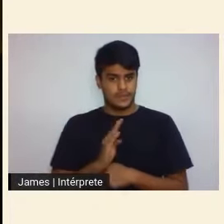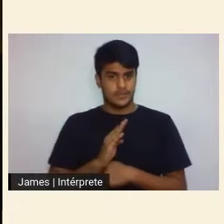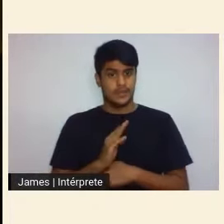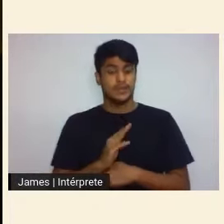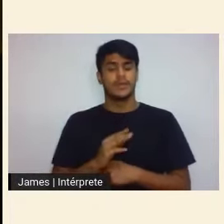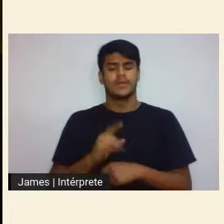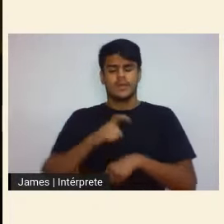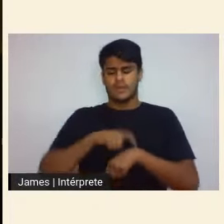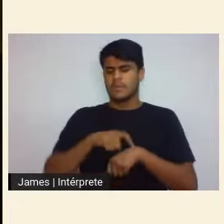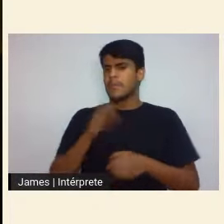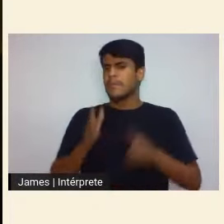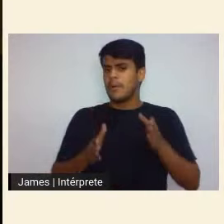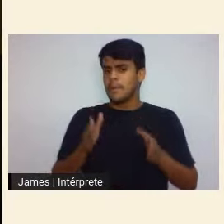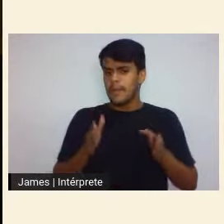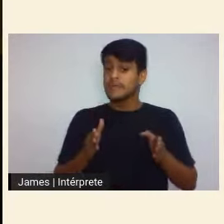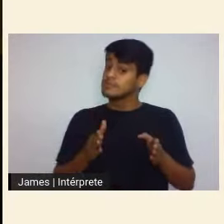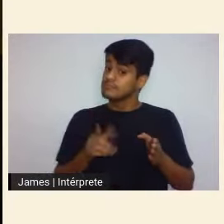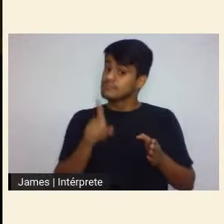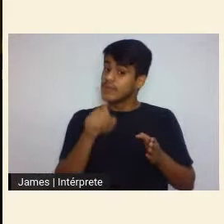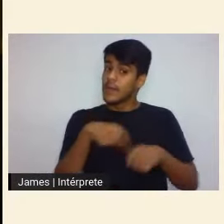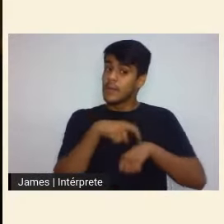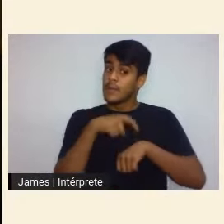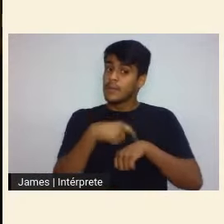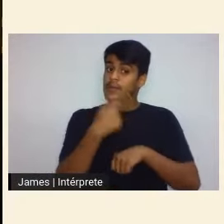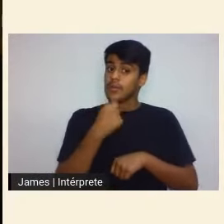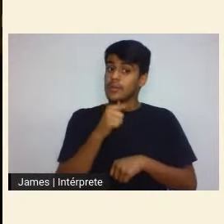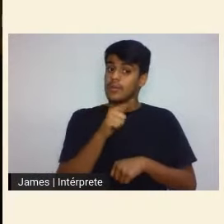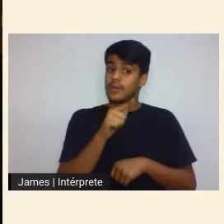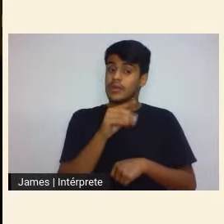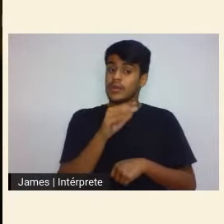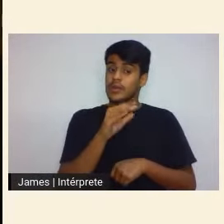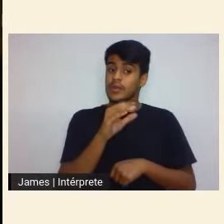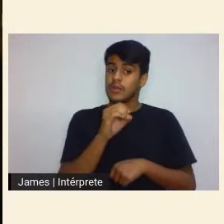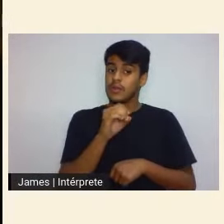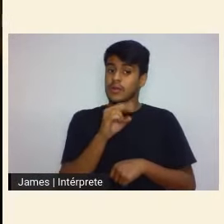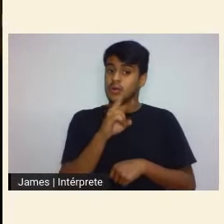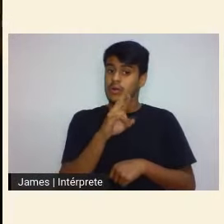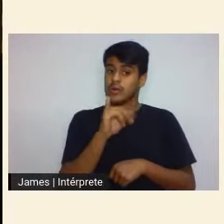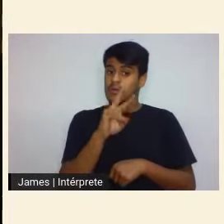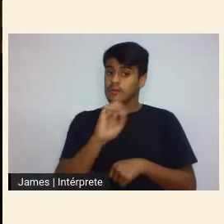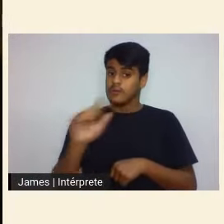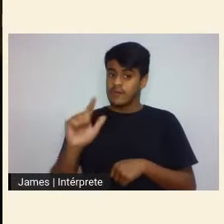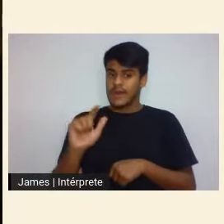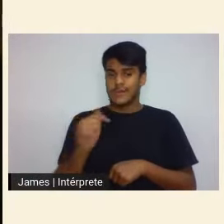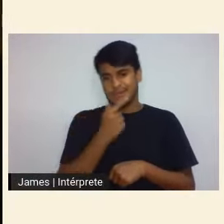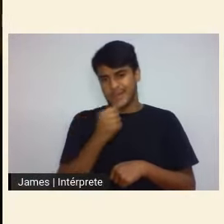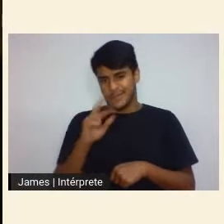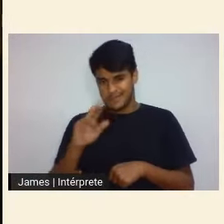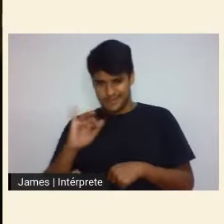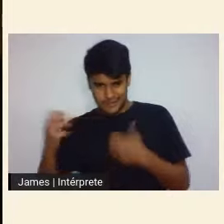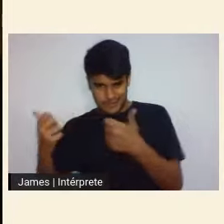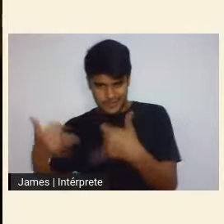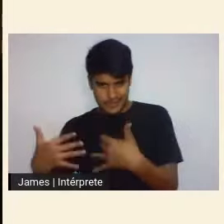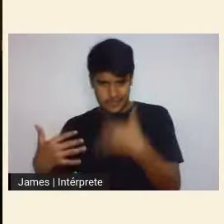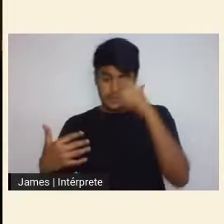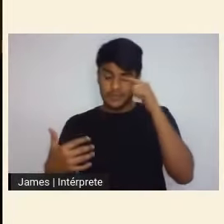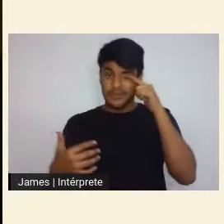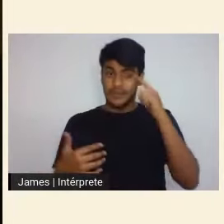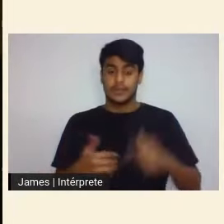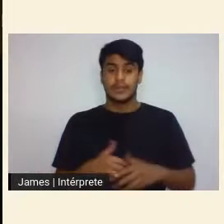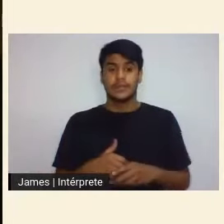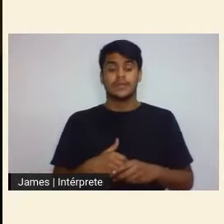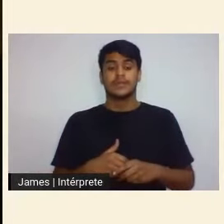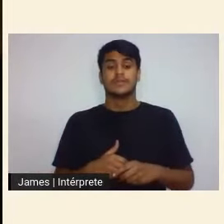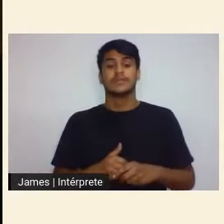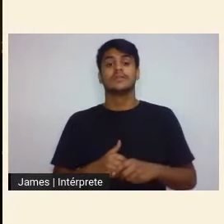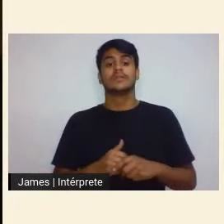é exatamente aquele momento da obra do Lorival Ponte, citado pelo Rafael Cardoso aqui, contexto do início da